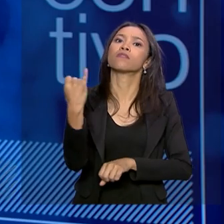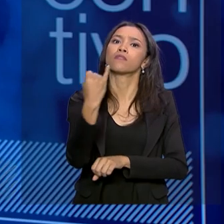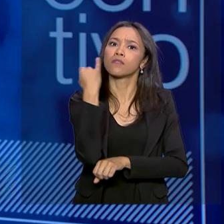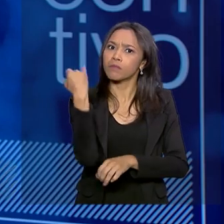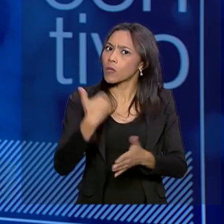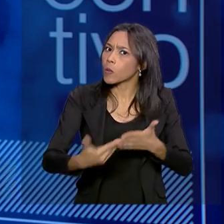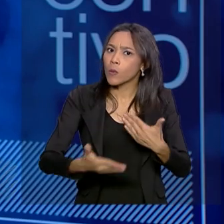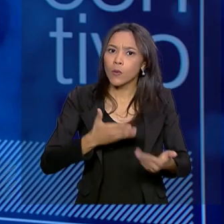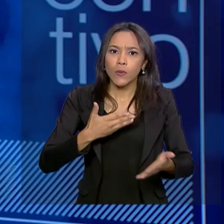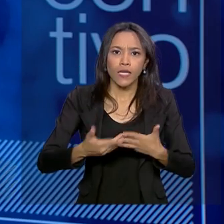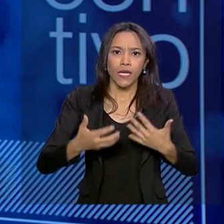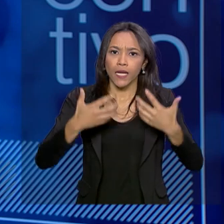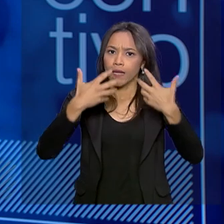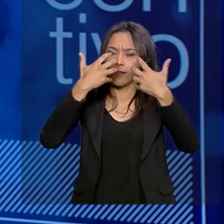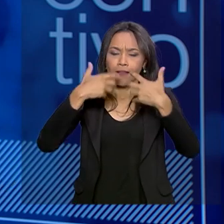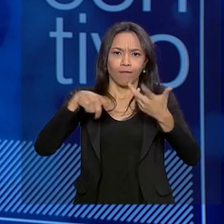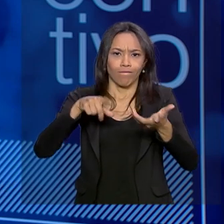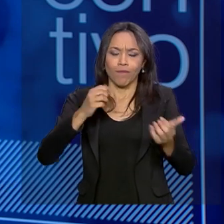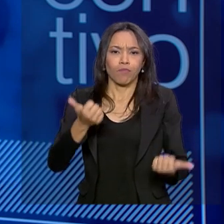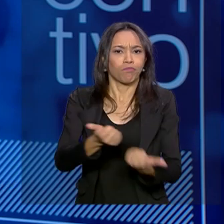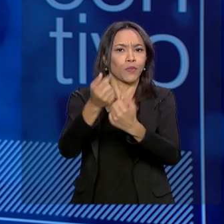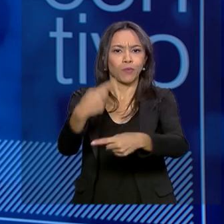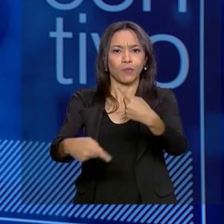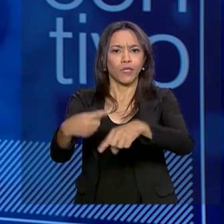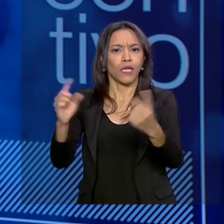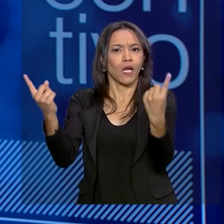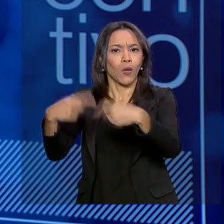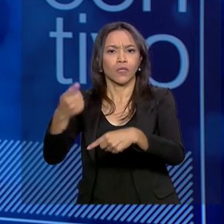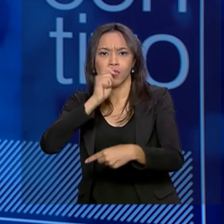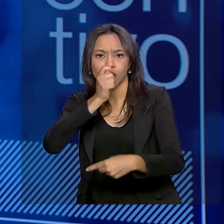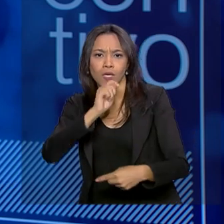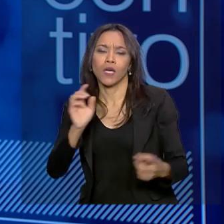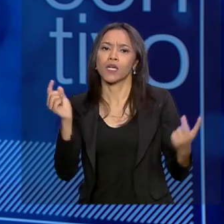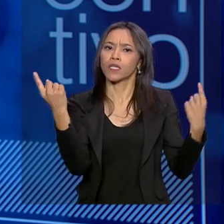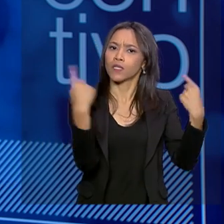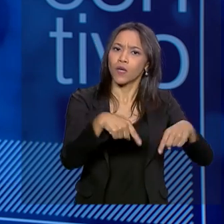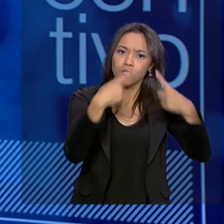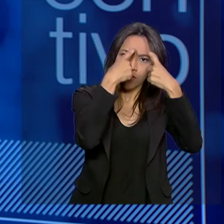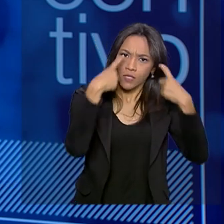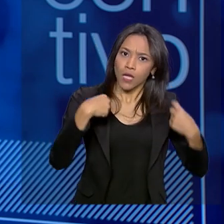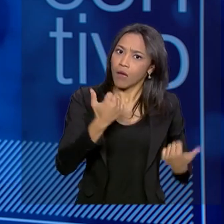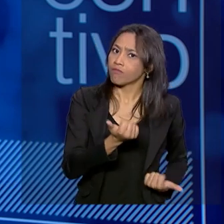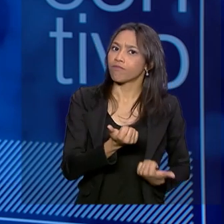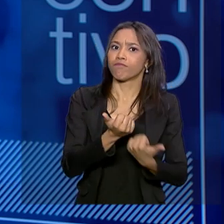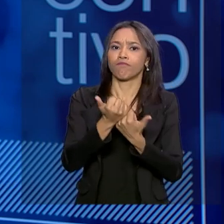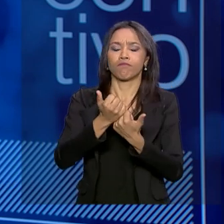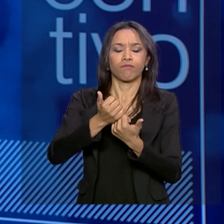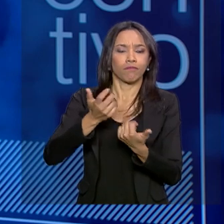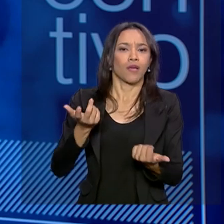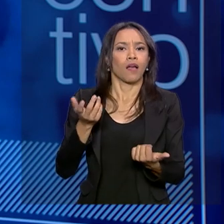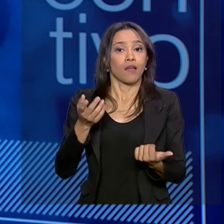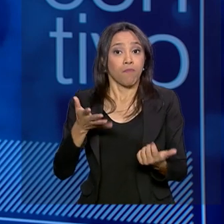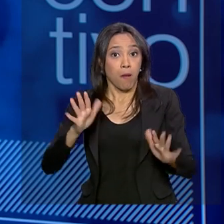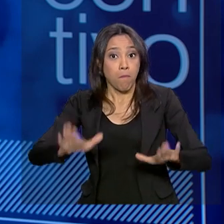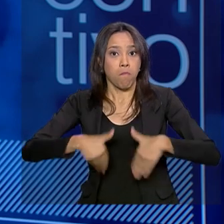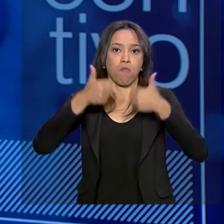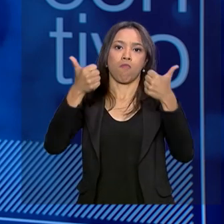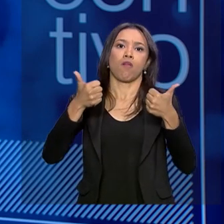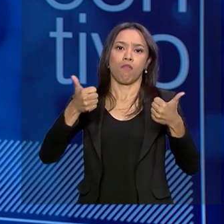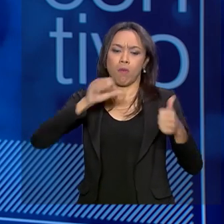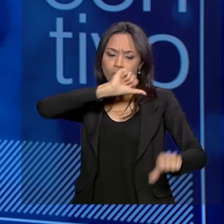qualquer desenvolvimento de política de combate às drogas, de combate à criminalidade. Esse programa do Ministério da Justiça, a qual